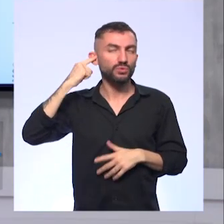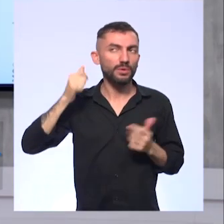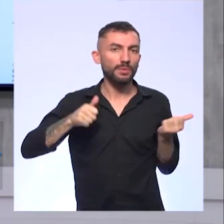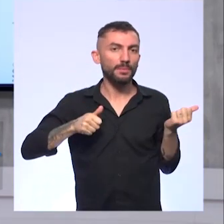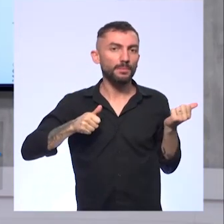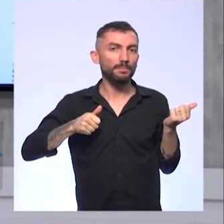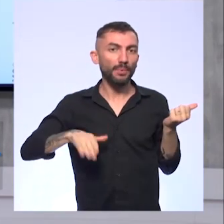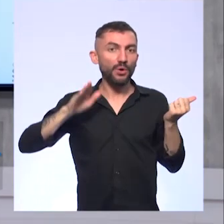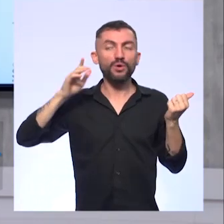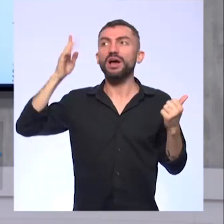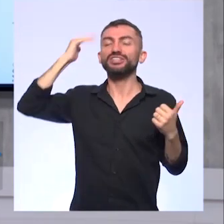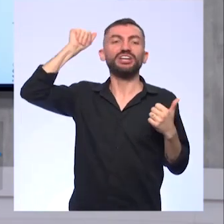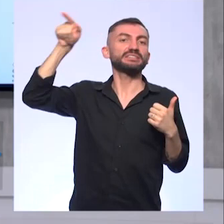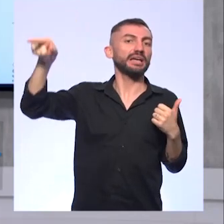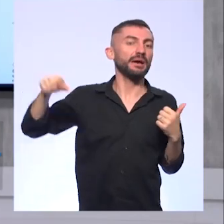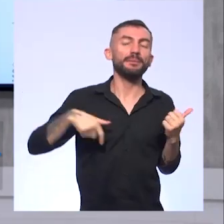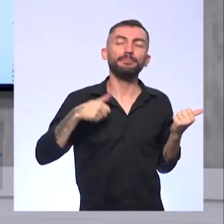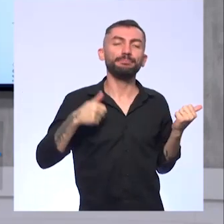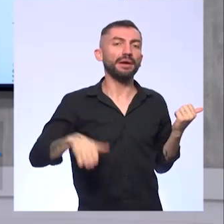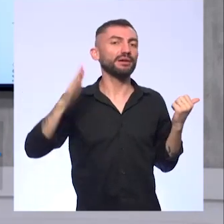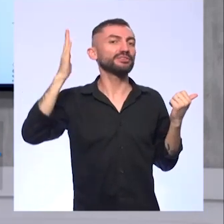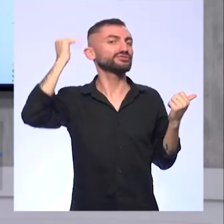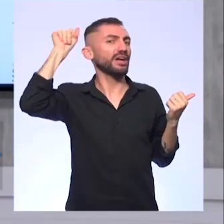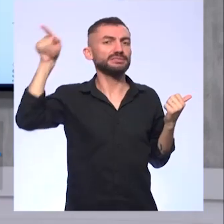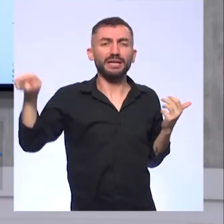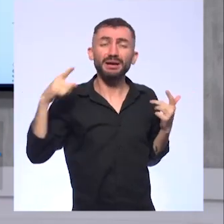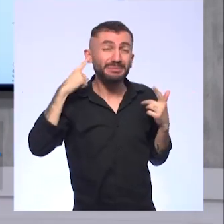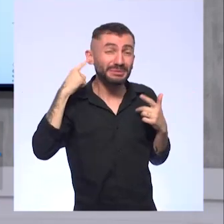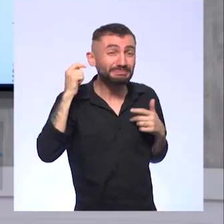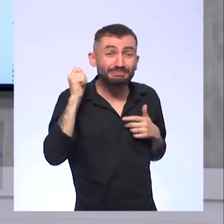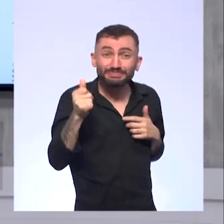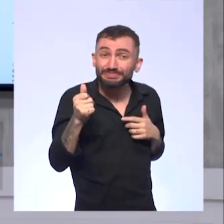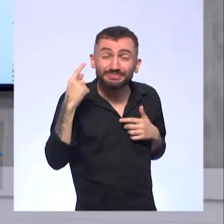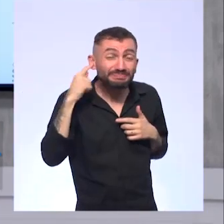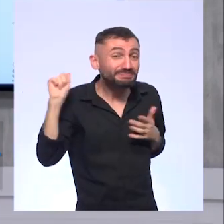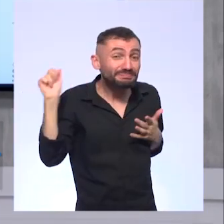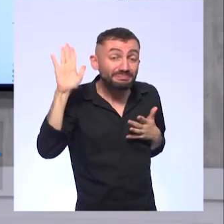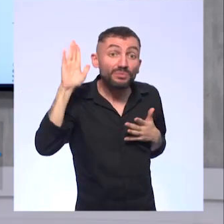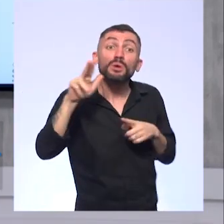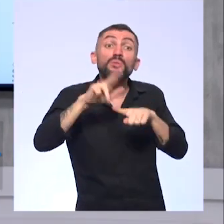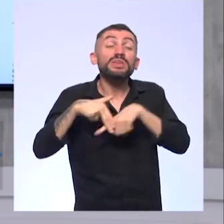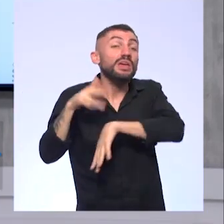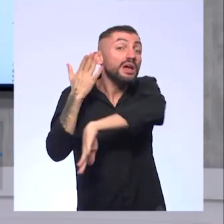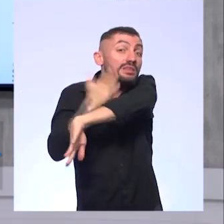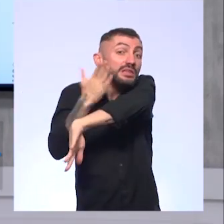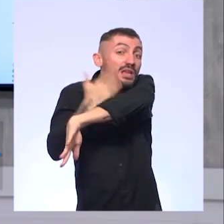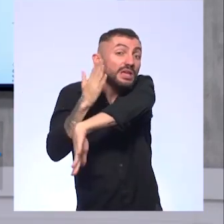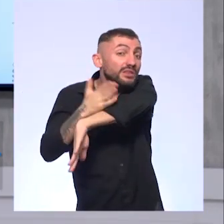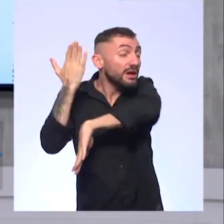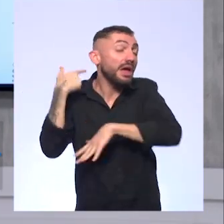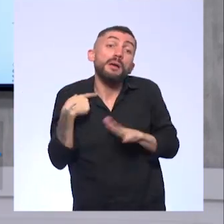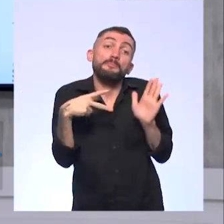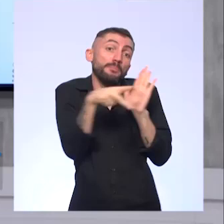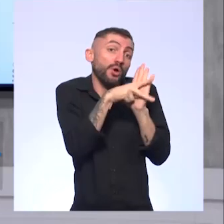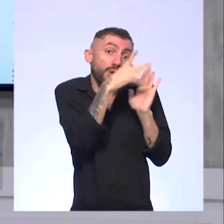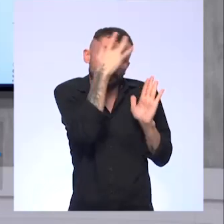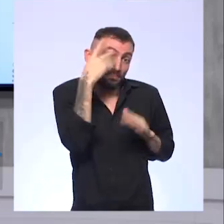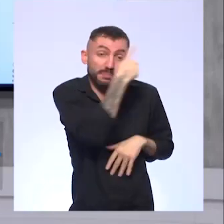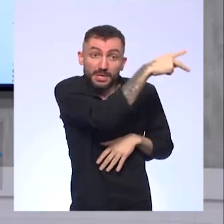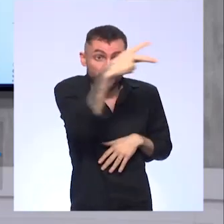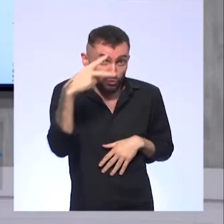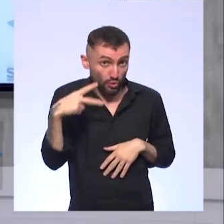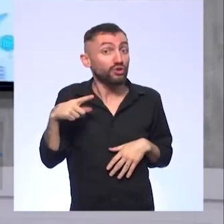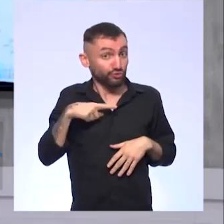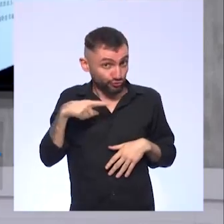então ré então São pessoas que tem ouvido muito treinado uma característica muito peculiar mas